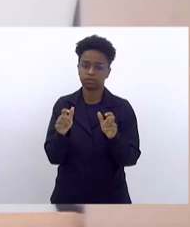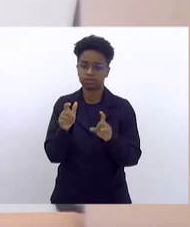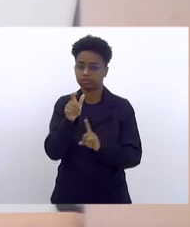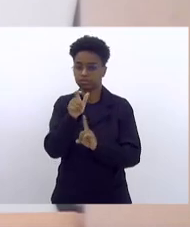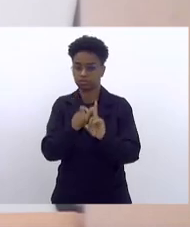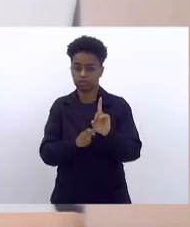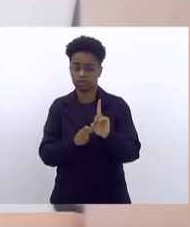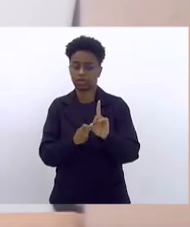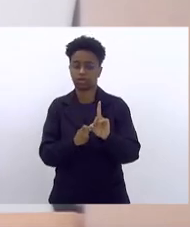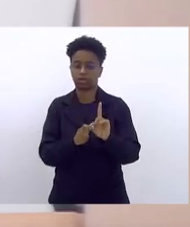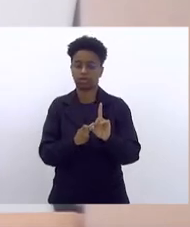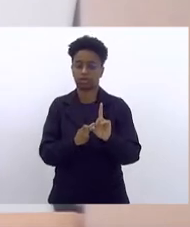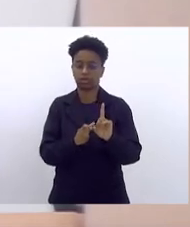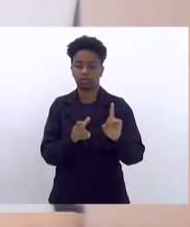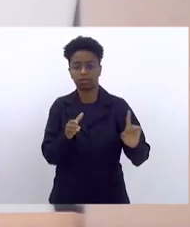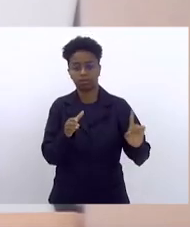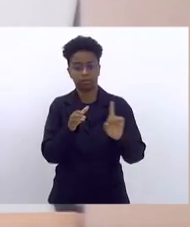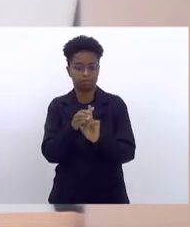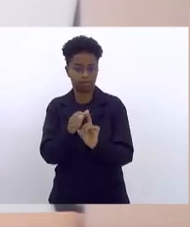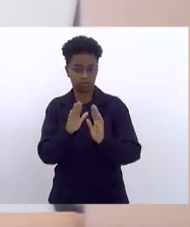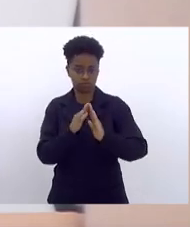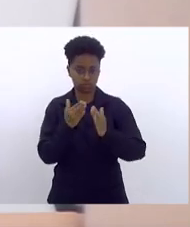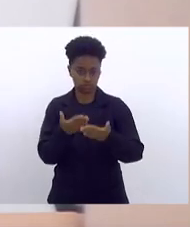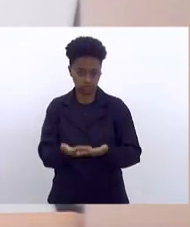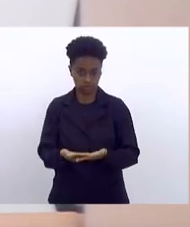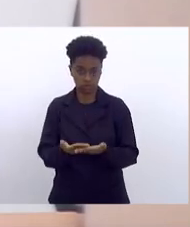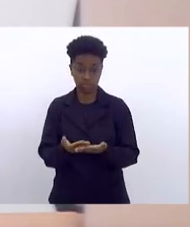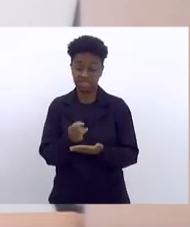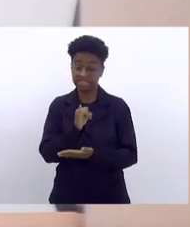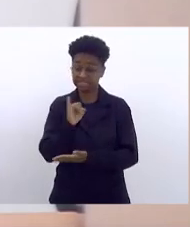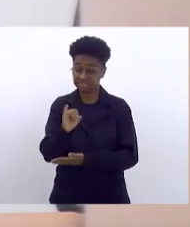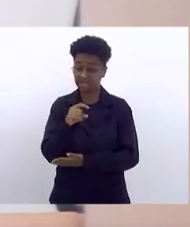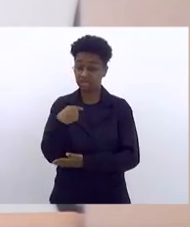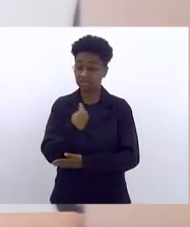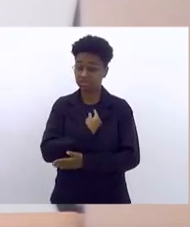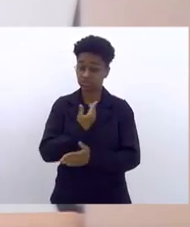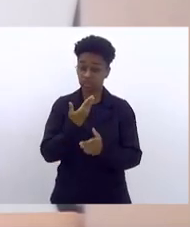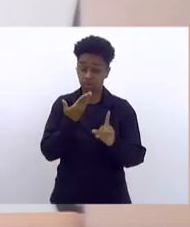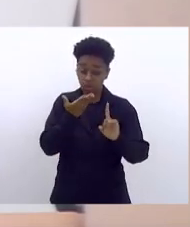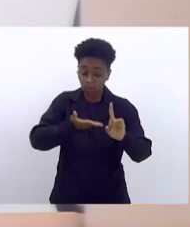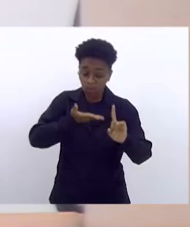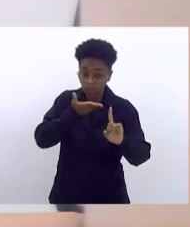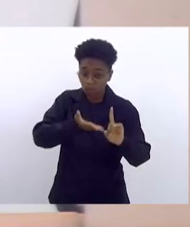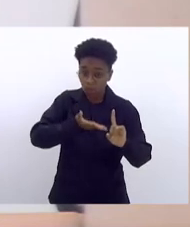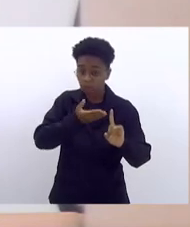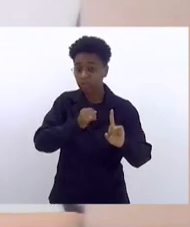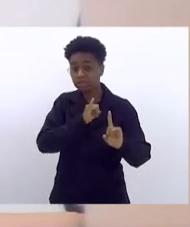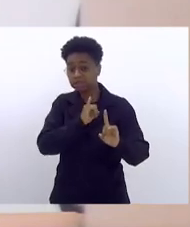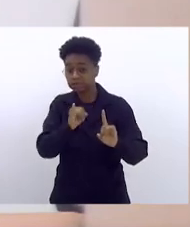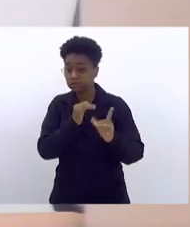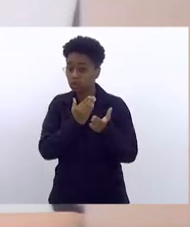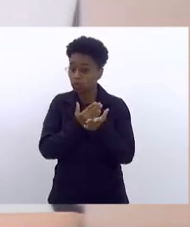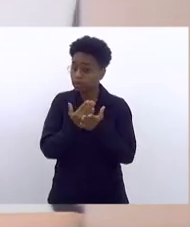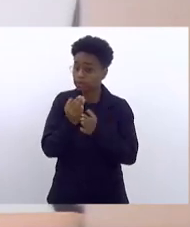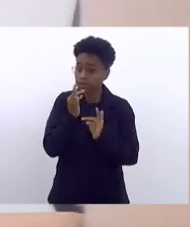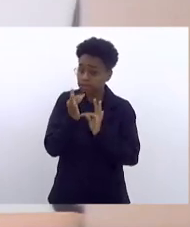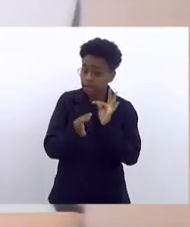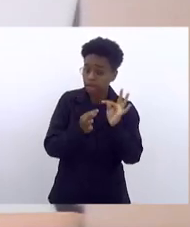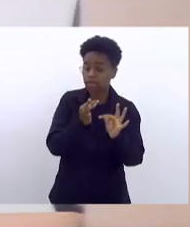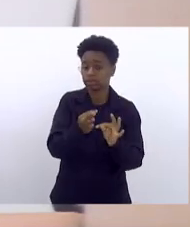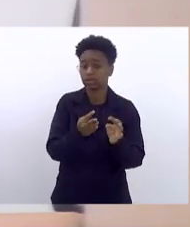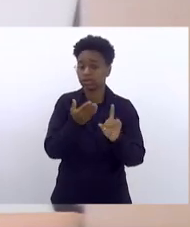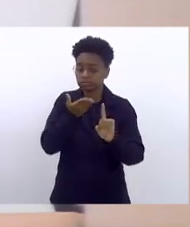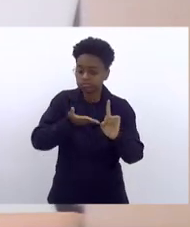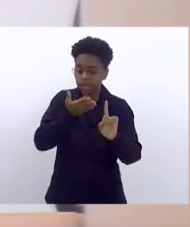ali do âmbito escolar se cuidarmos deles se passarmos para a linha do cuidado e ficarmos